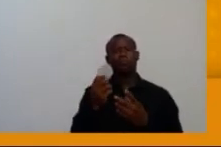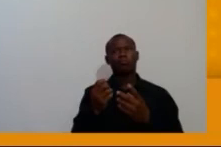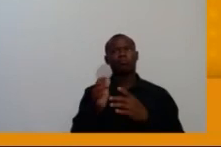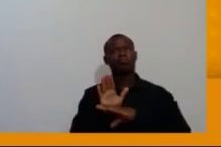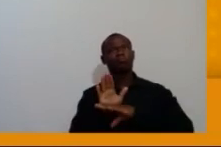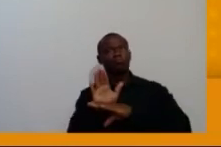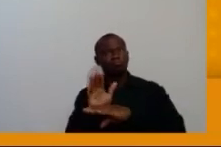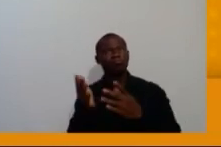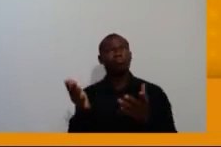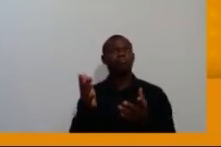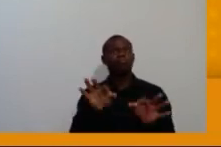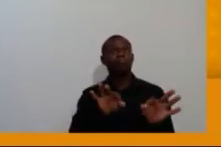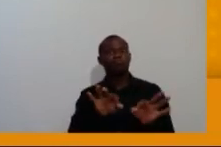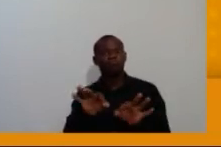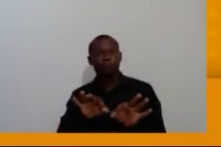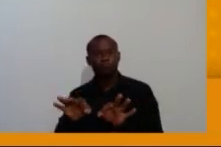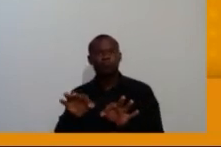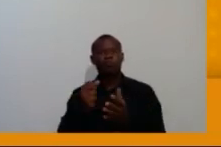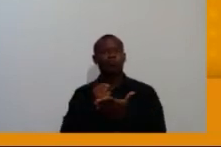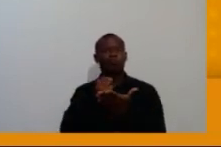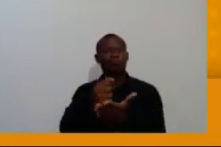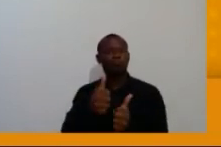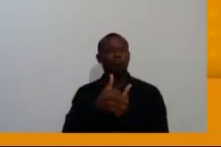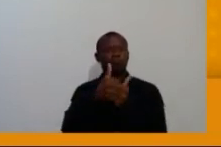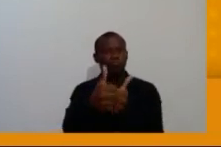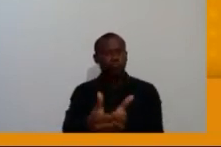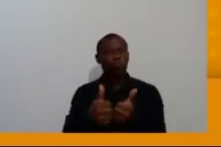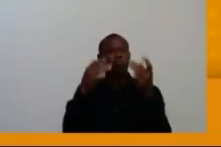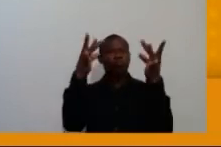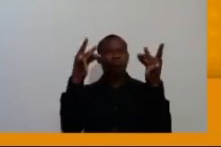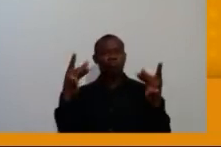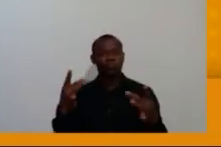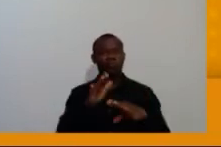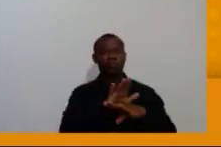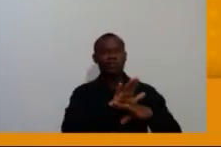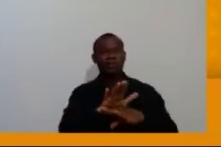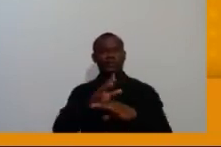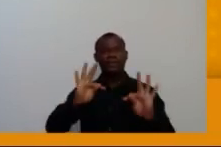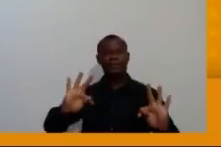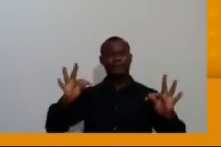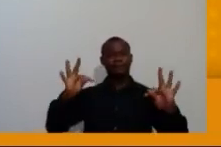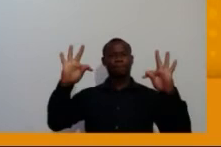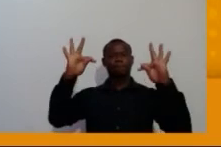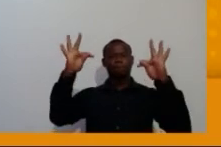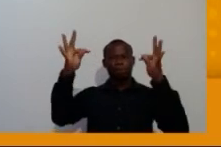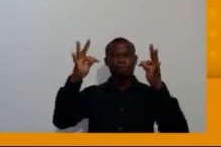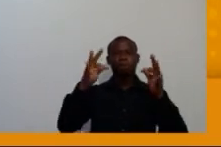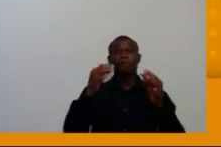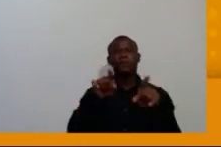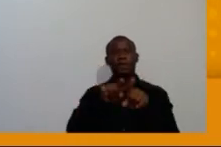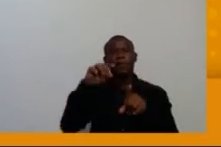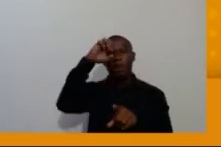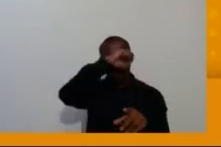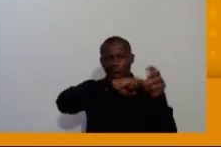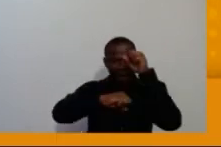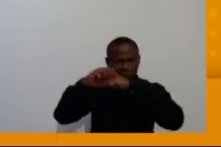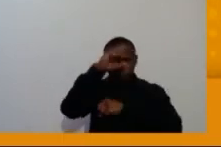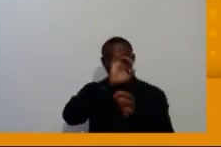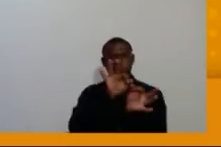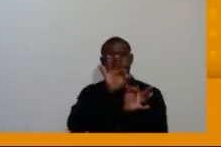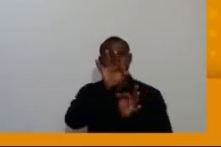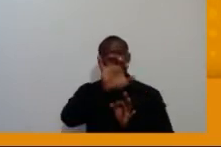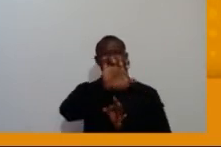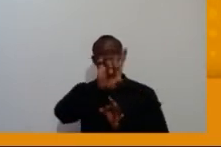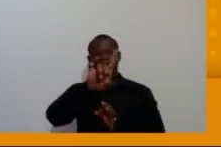ela foi utilizada como vetor de disseminação aí, de tecnologia, de ambientes de aprendizagem, e